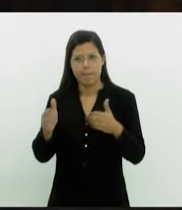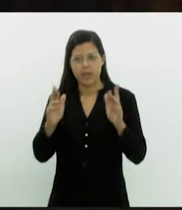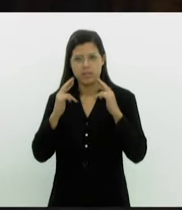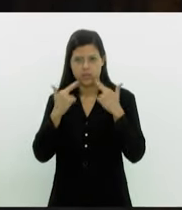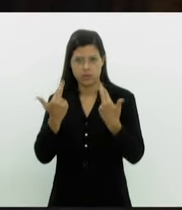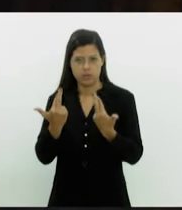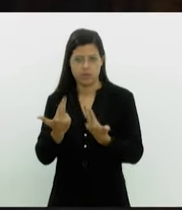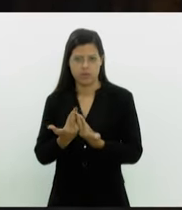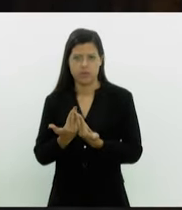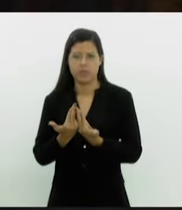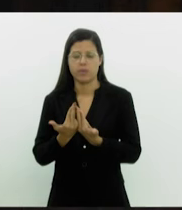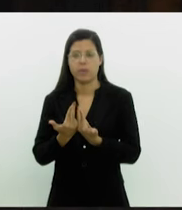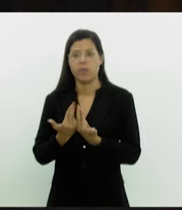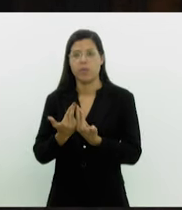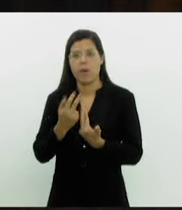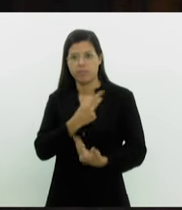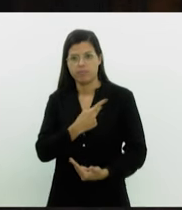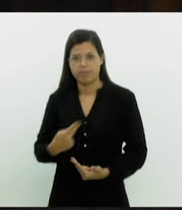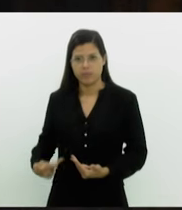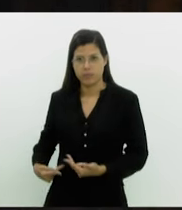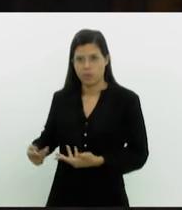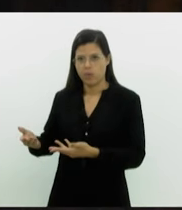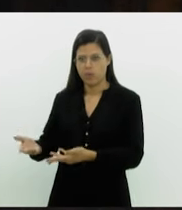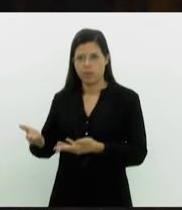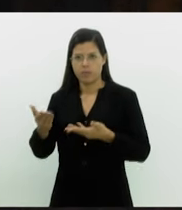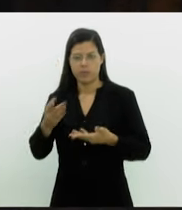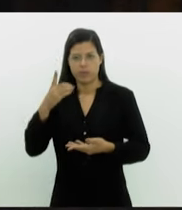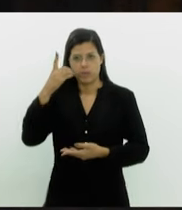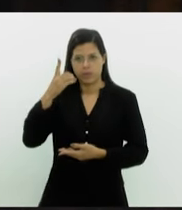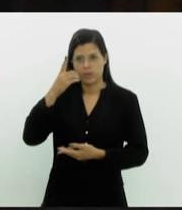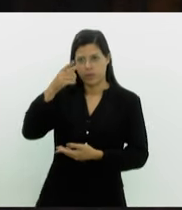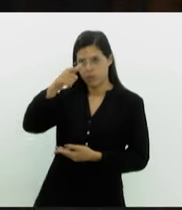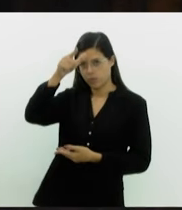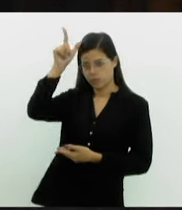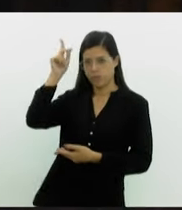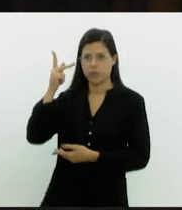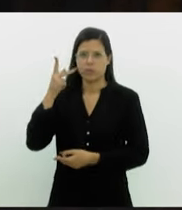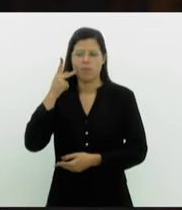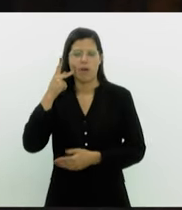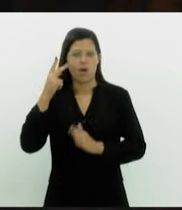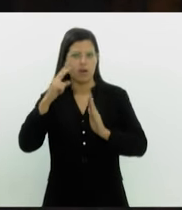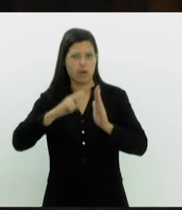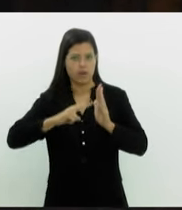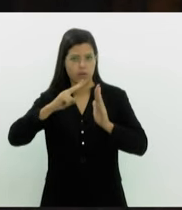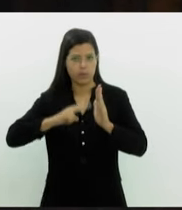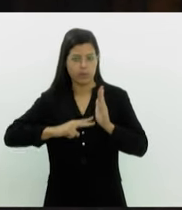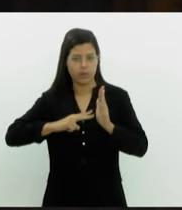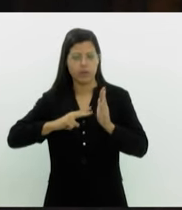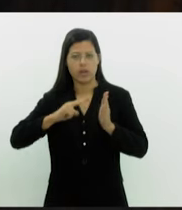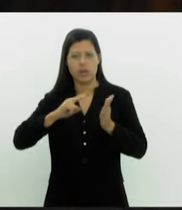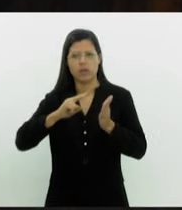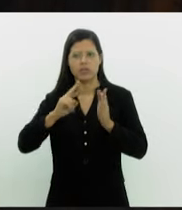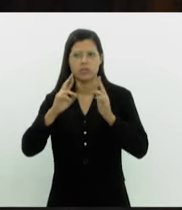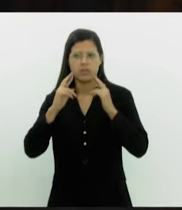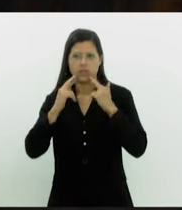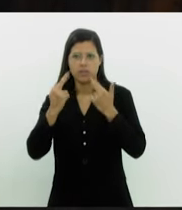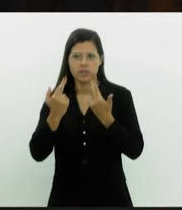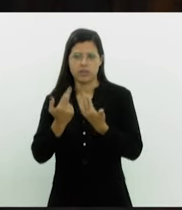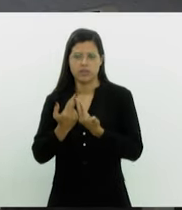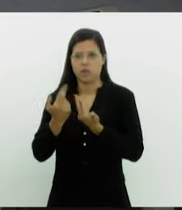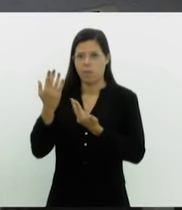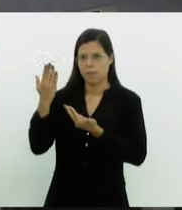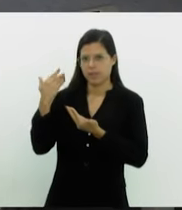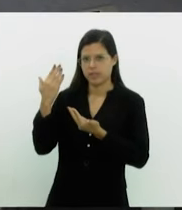sessão. A presidência convida o nobre deputado Luiz Paulo para fazer a leitura da sessão anterior.